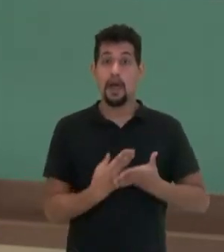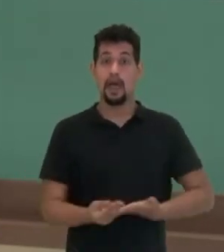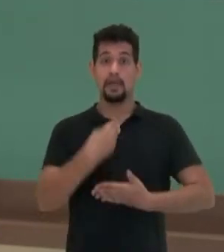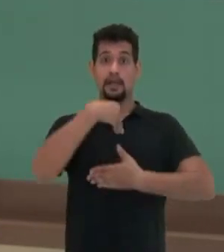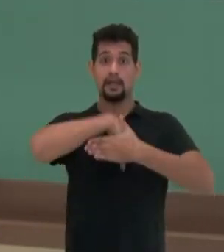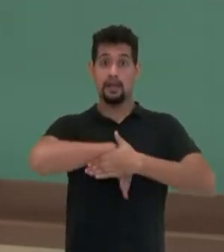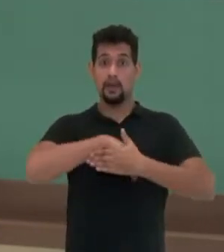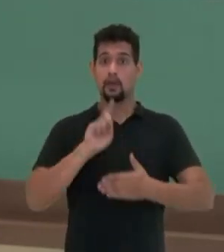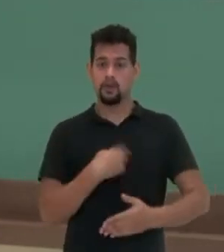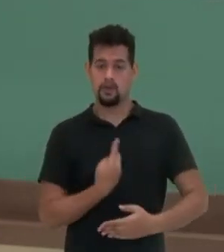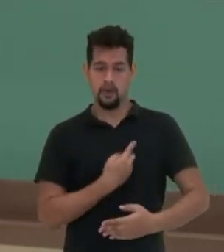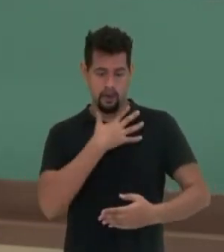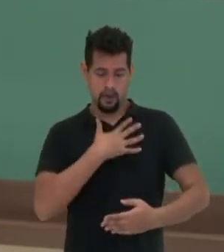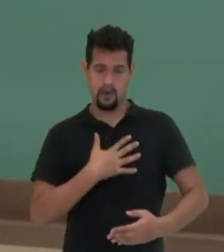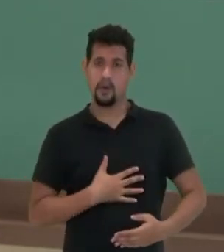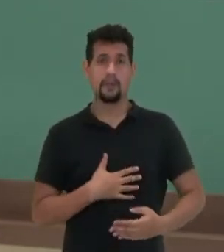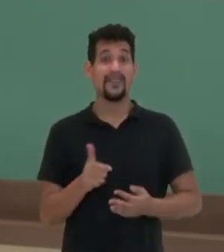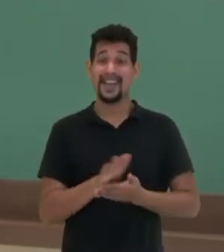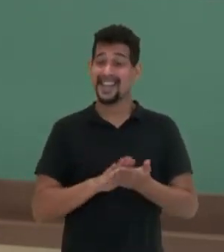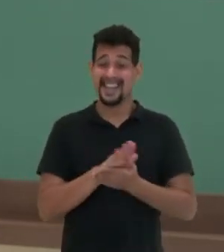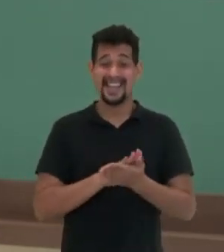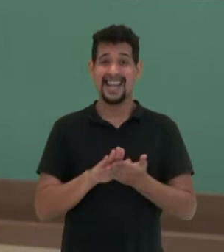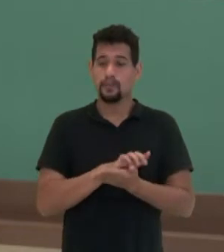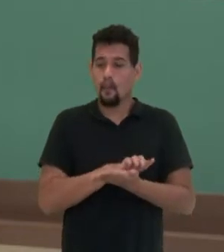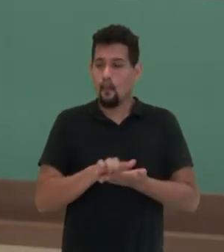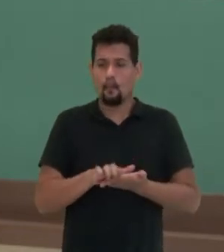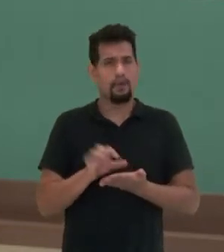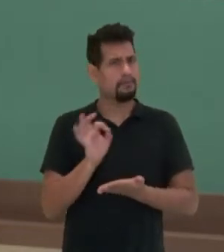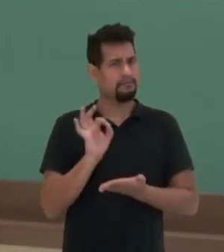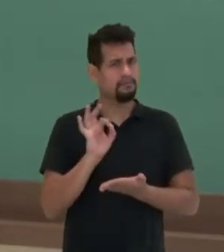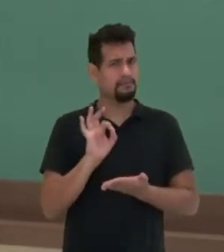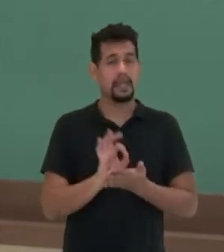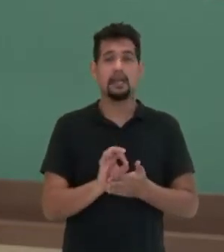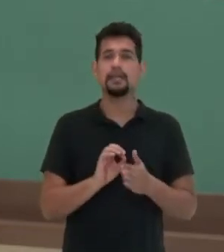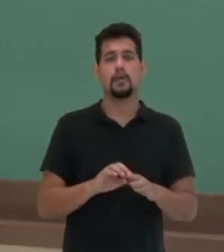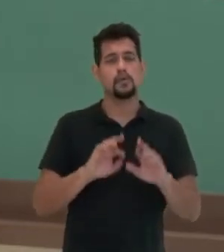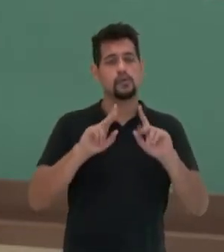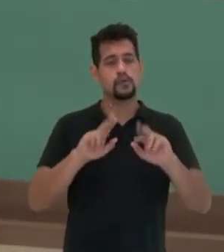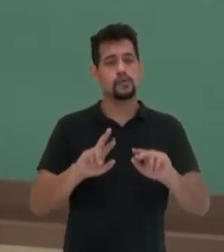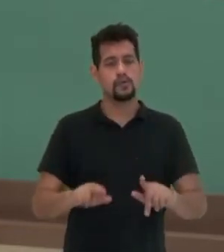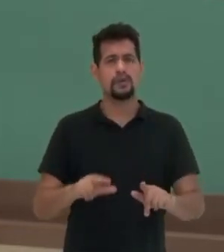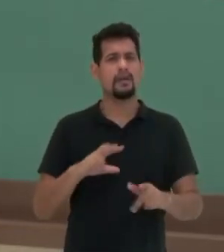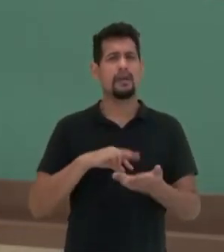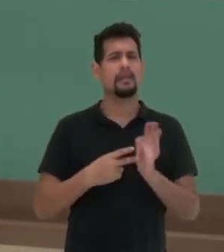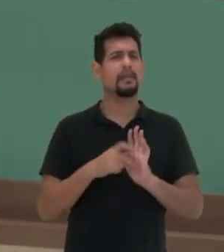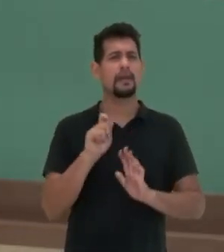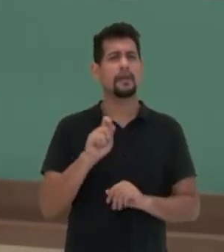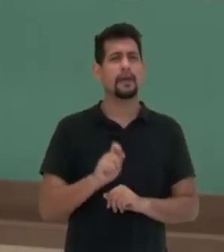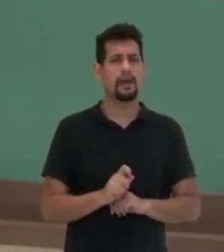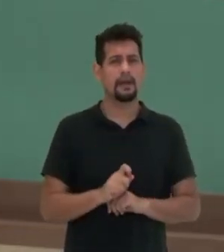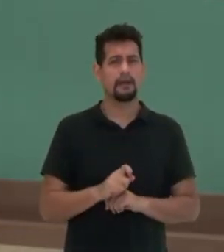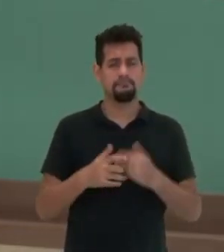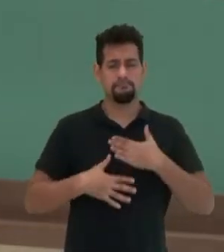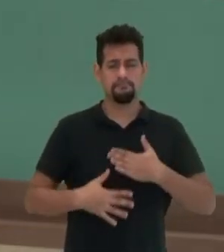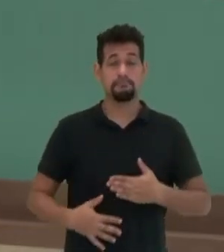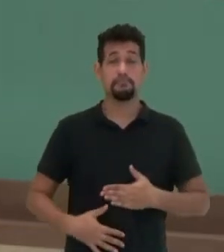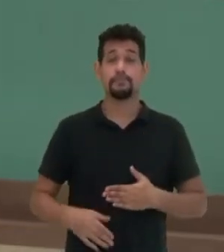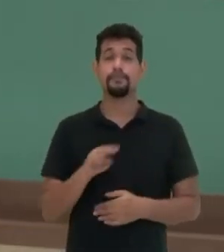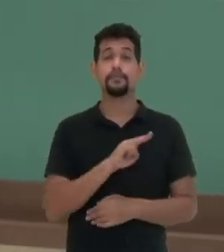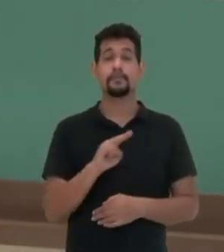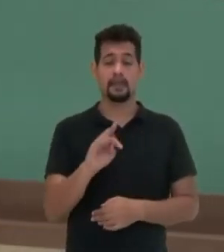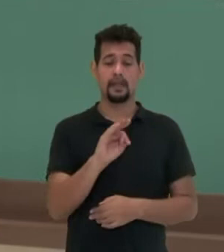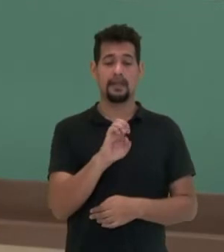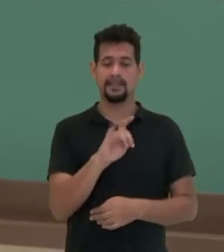não tem nenhum espaço vazio. Então, entre um órgão e outro, o que tem entre esses órgãos? É esse